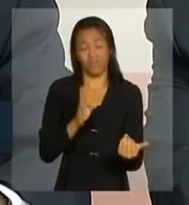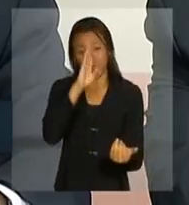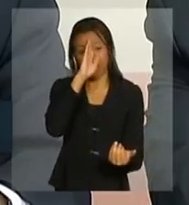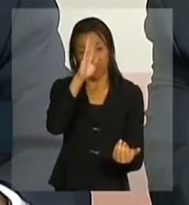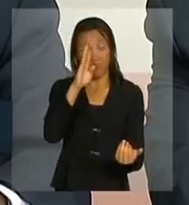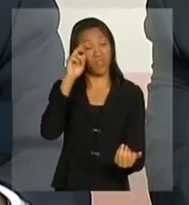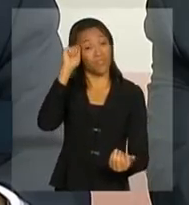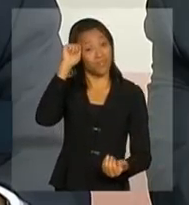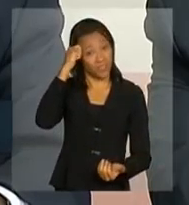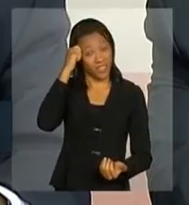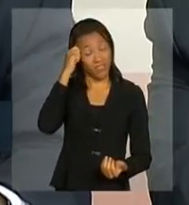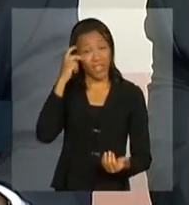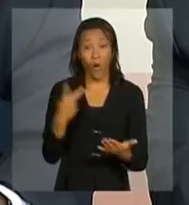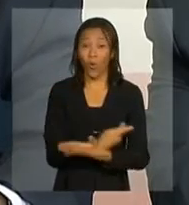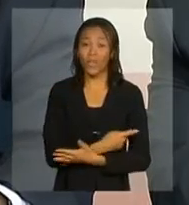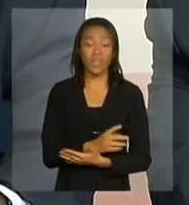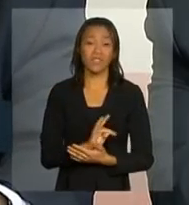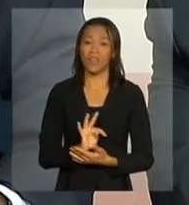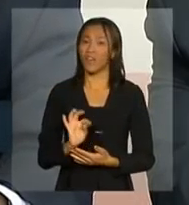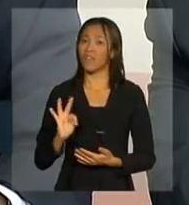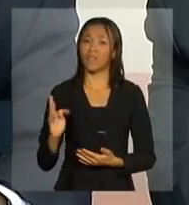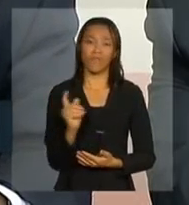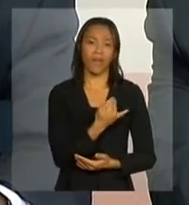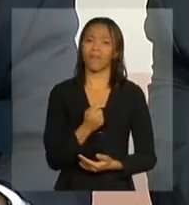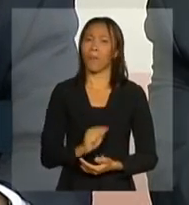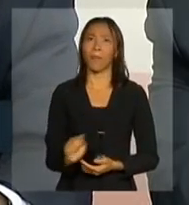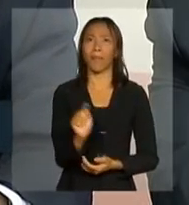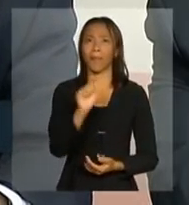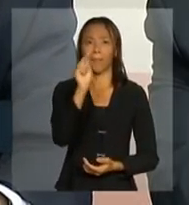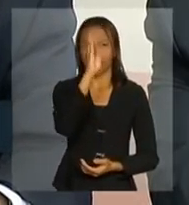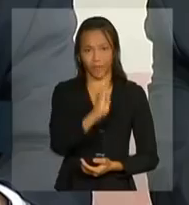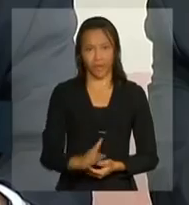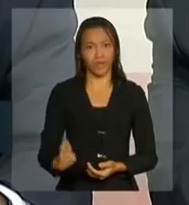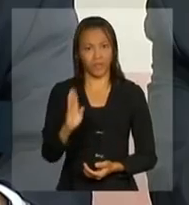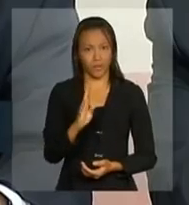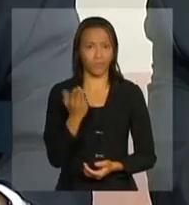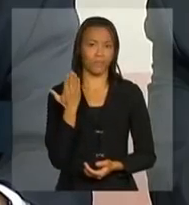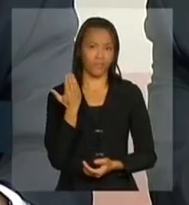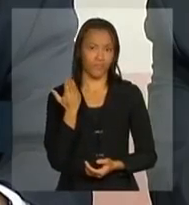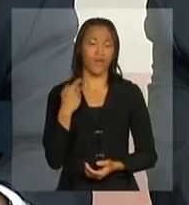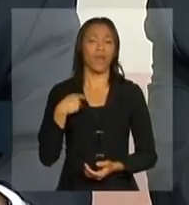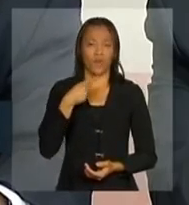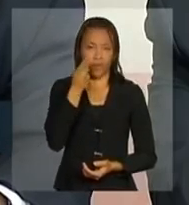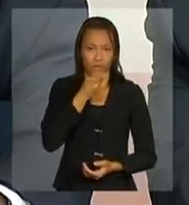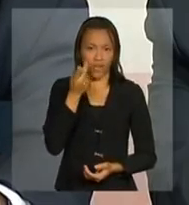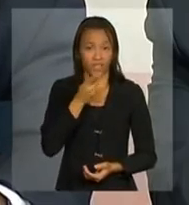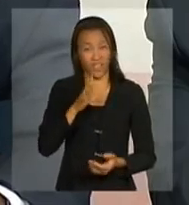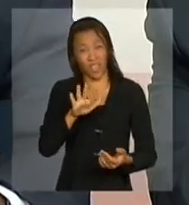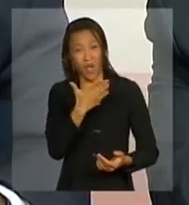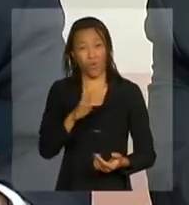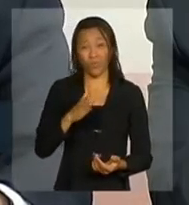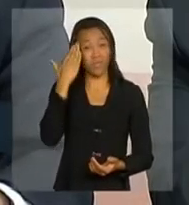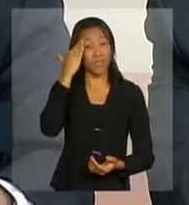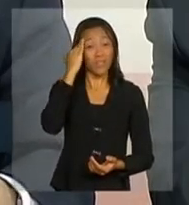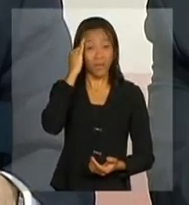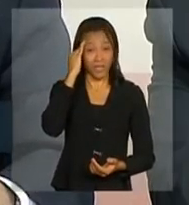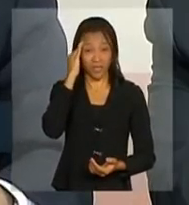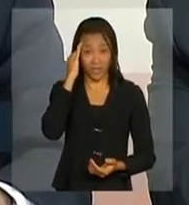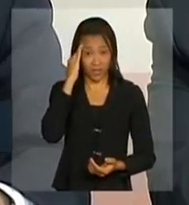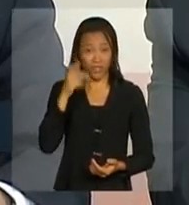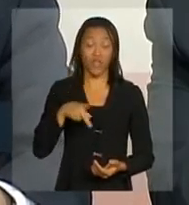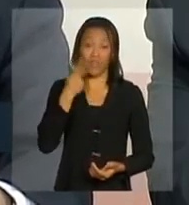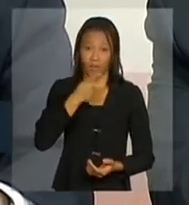em muitos cantos do país. Esses dias eu fiz uma fala que até foi um pouco mal interpretada e merecia até